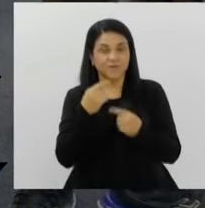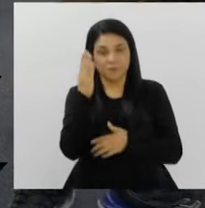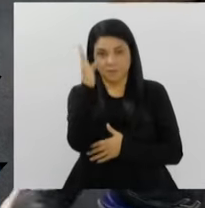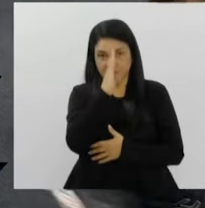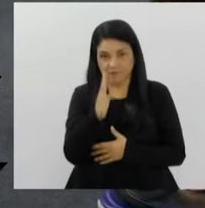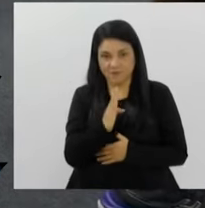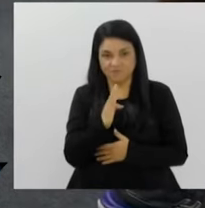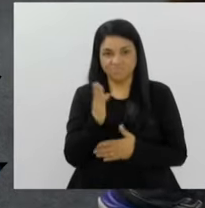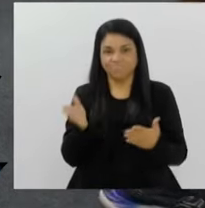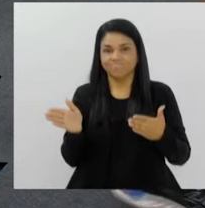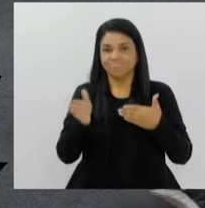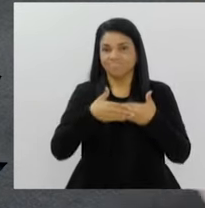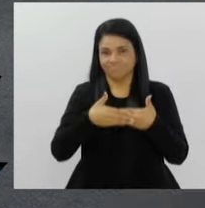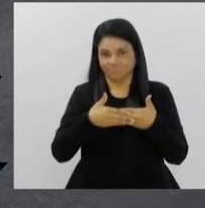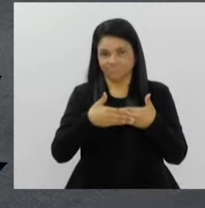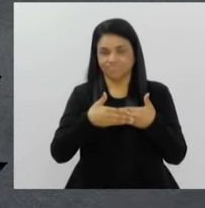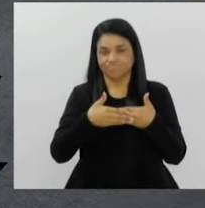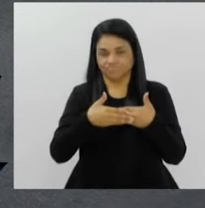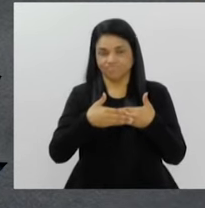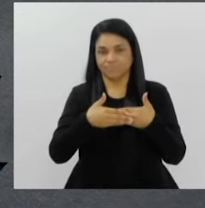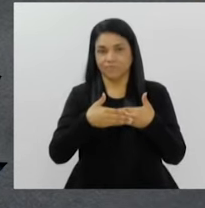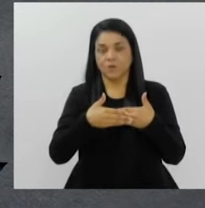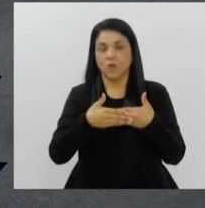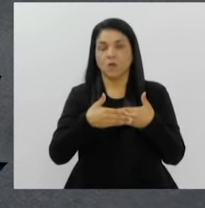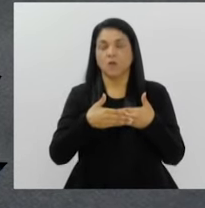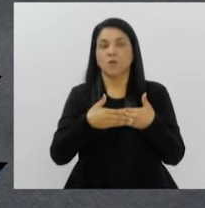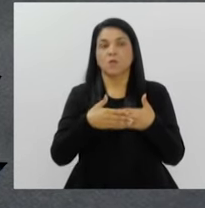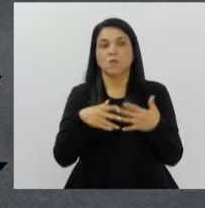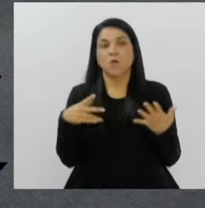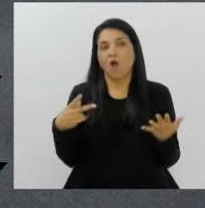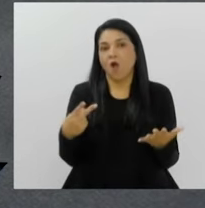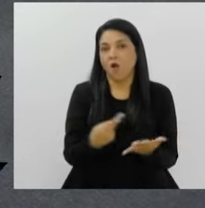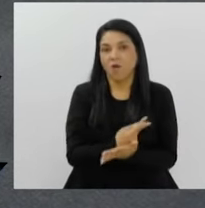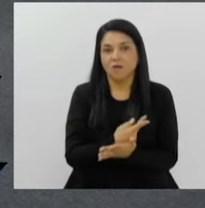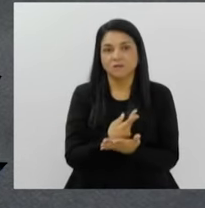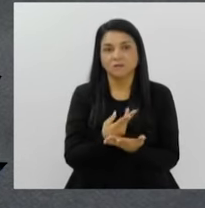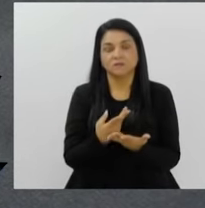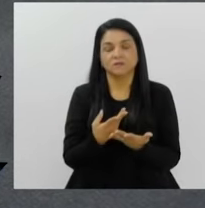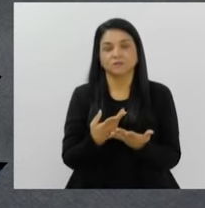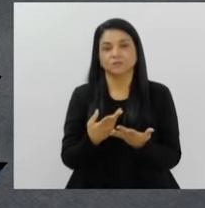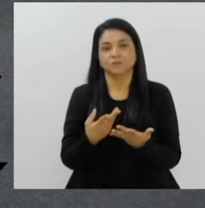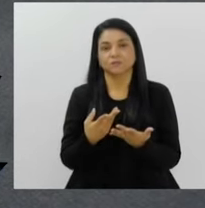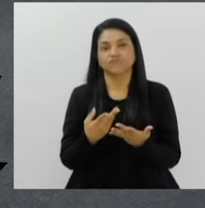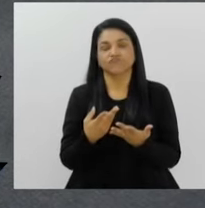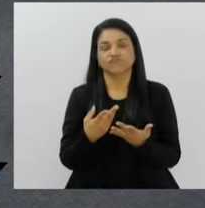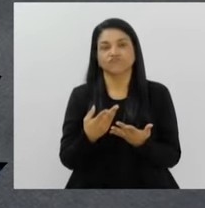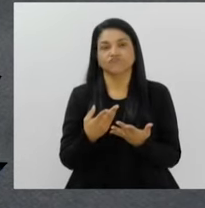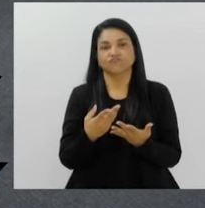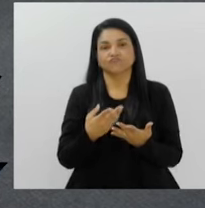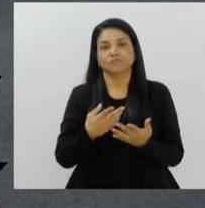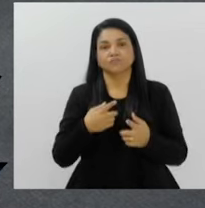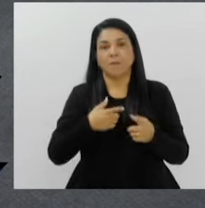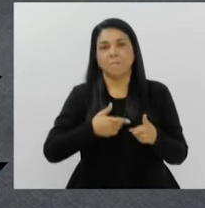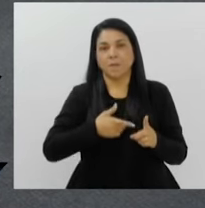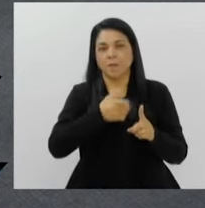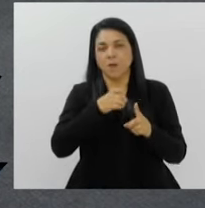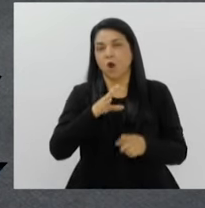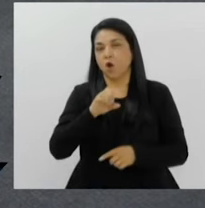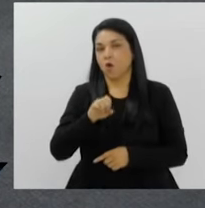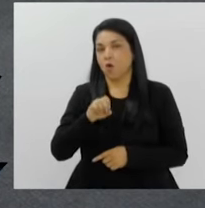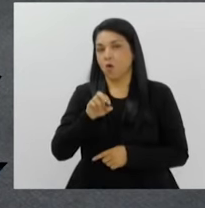fechada por tudo que aconteceu na Brasil, em Cordovil